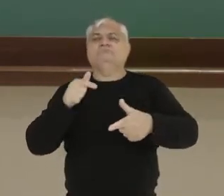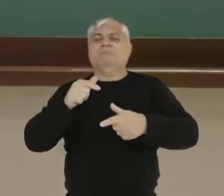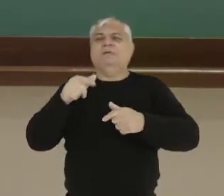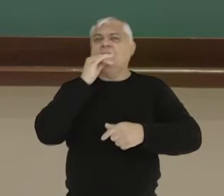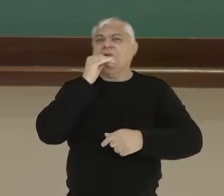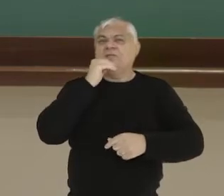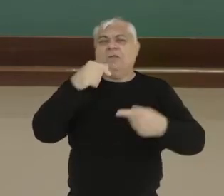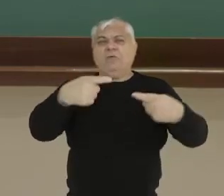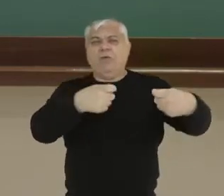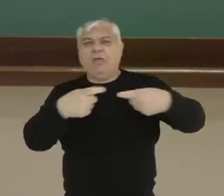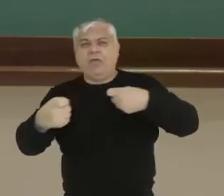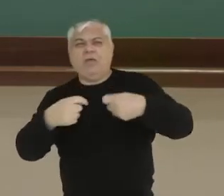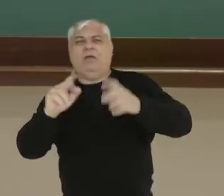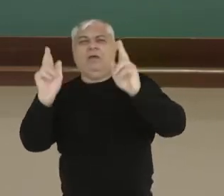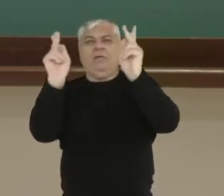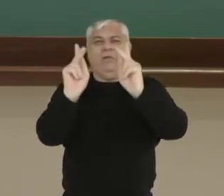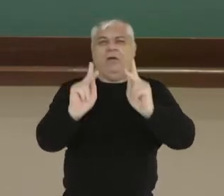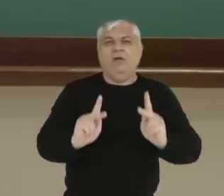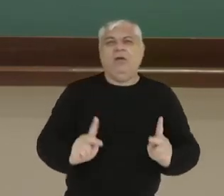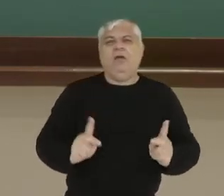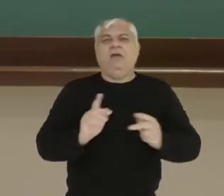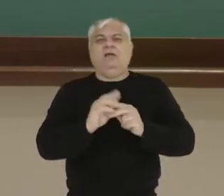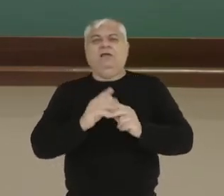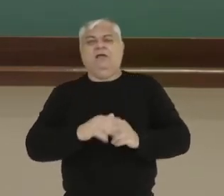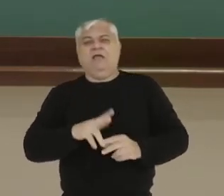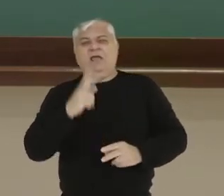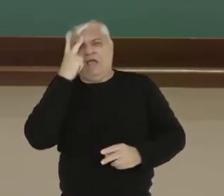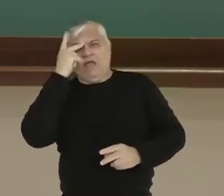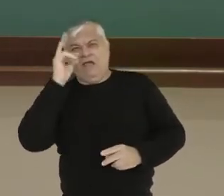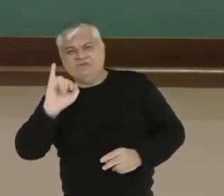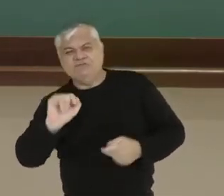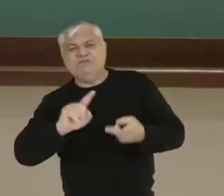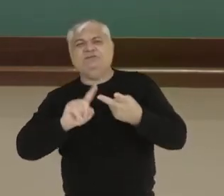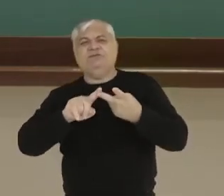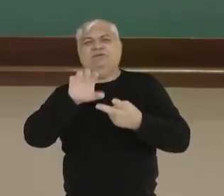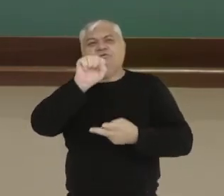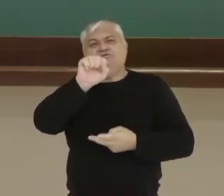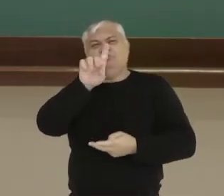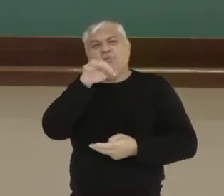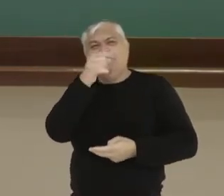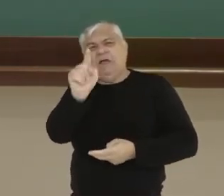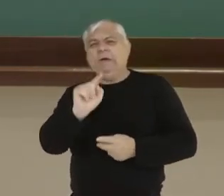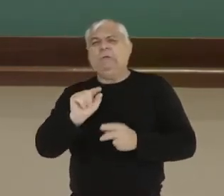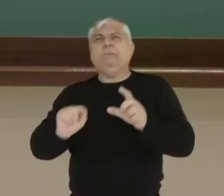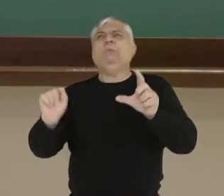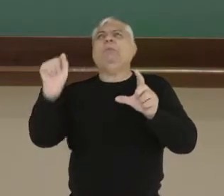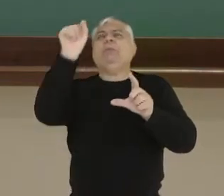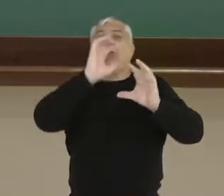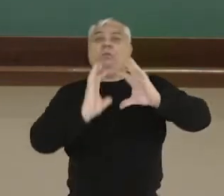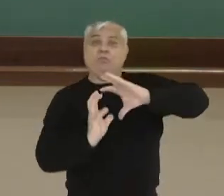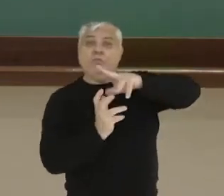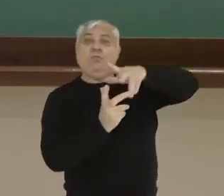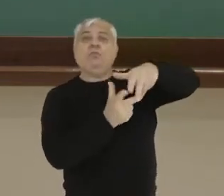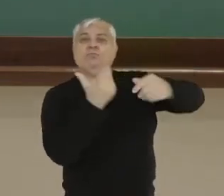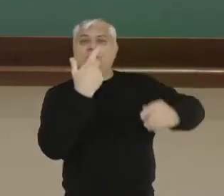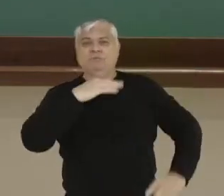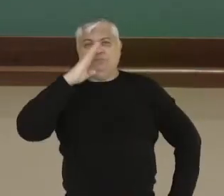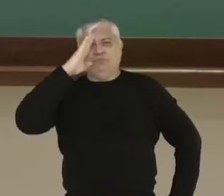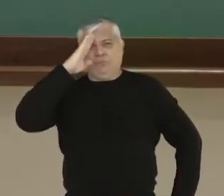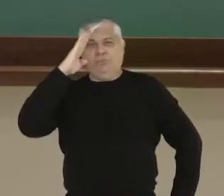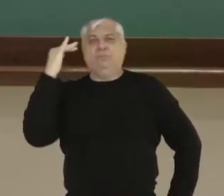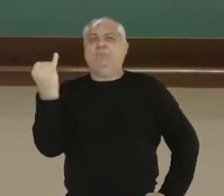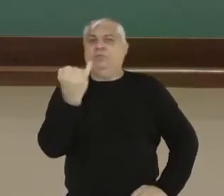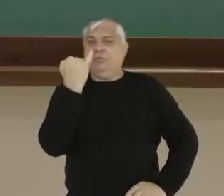no Haiti, no Sudão, em outras regiões do mundo. Olha a importância das nossas Forças